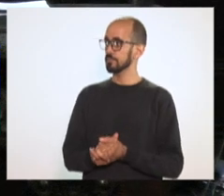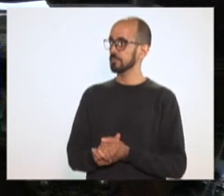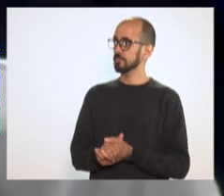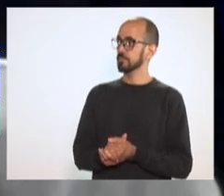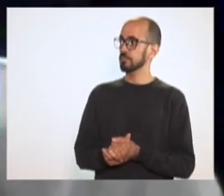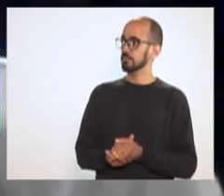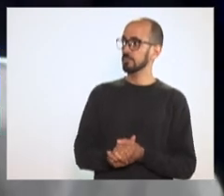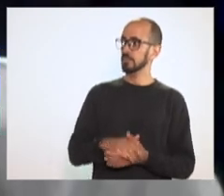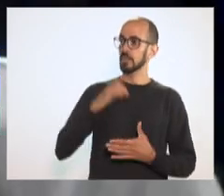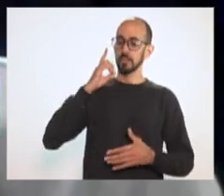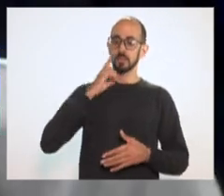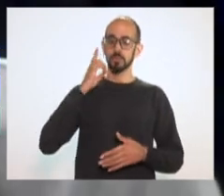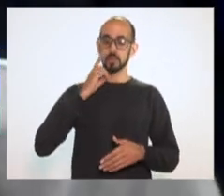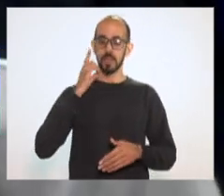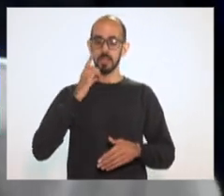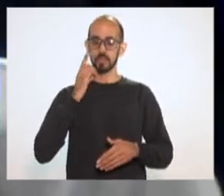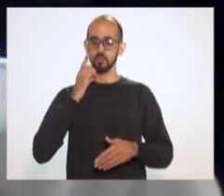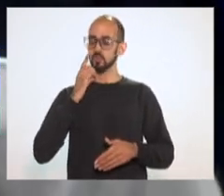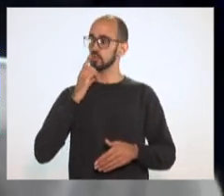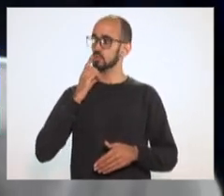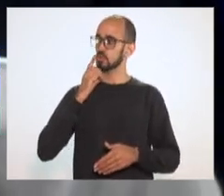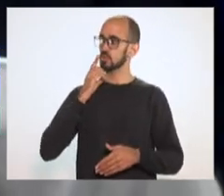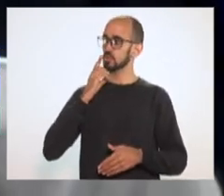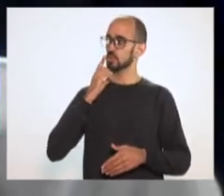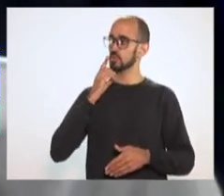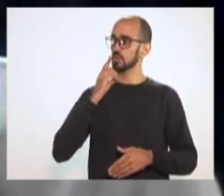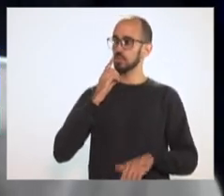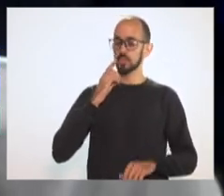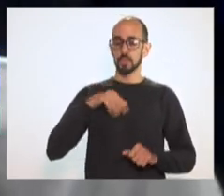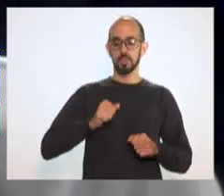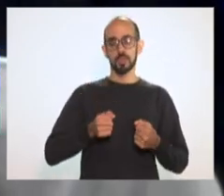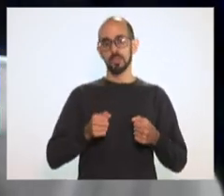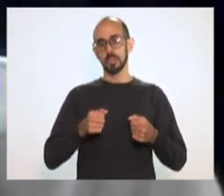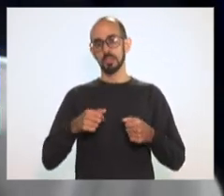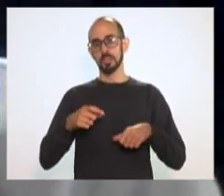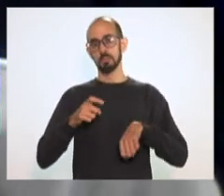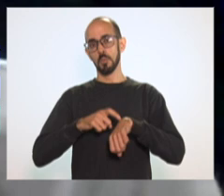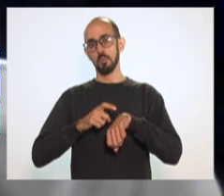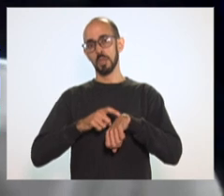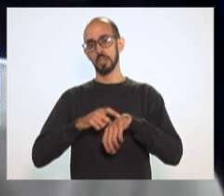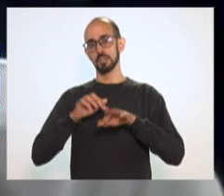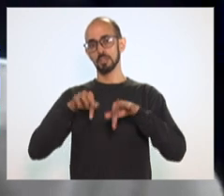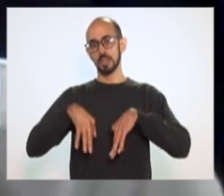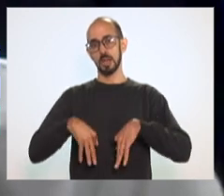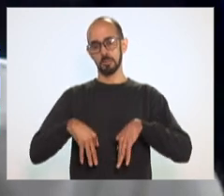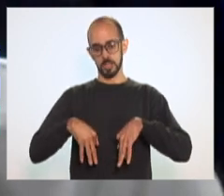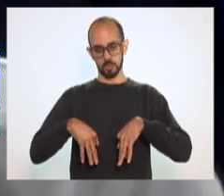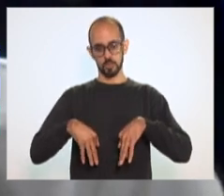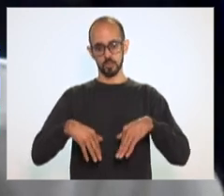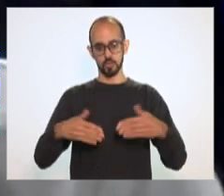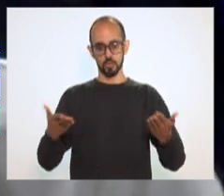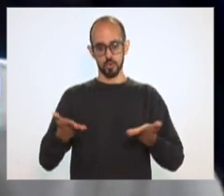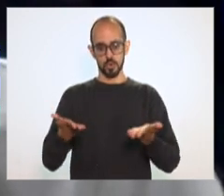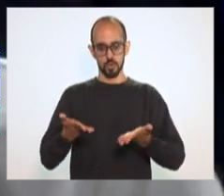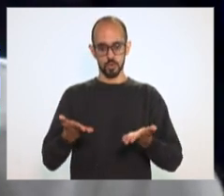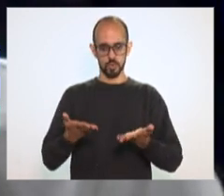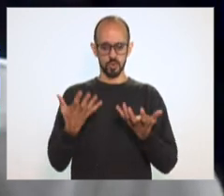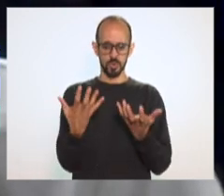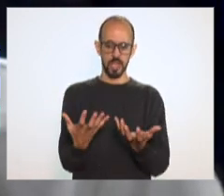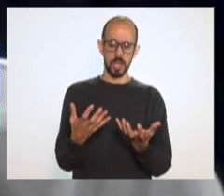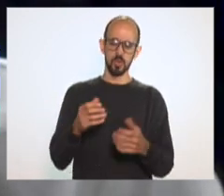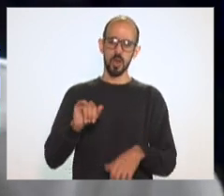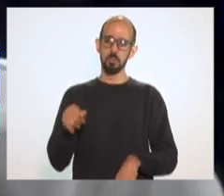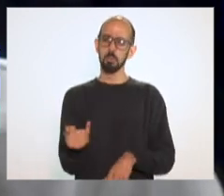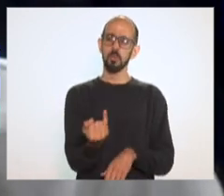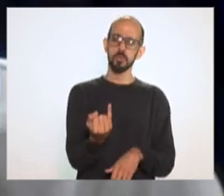presidenta dessa nossa sessão aqui encerramento do dia de hoje eu queria aproveitar a